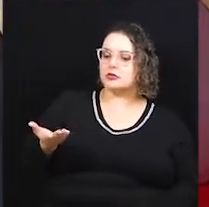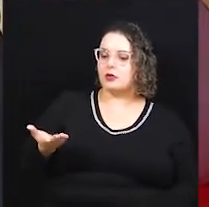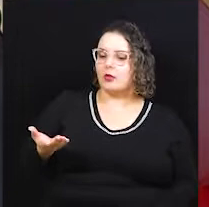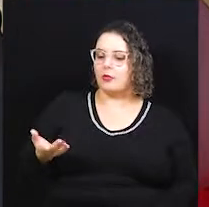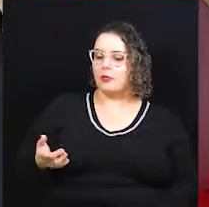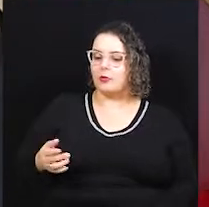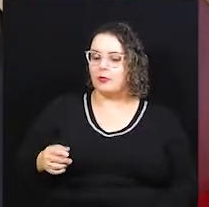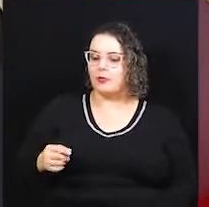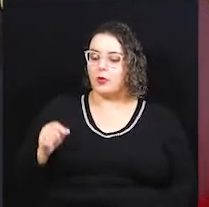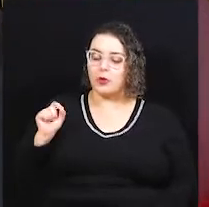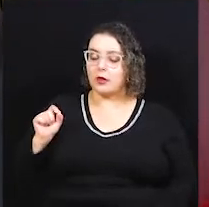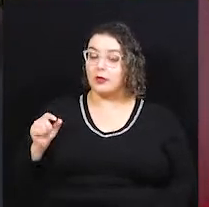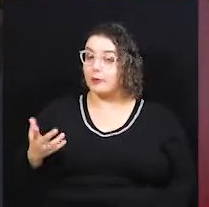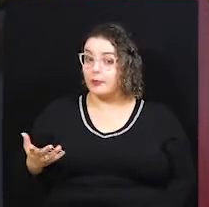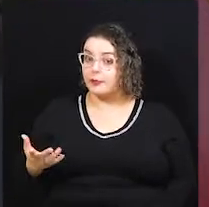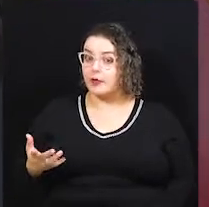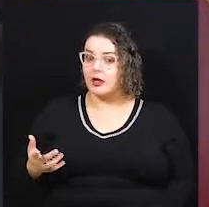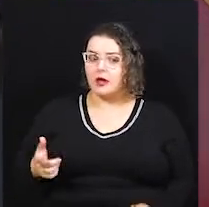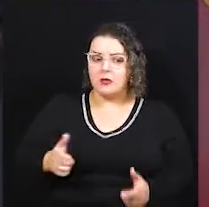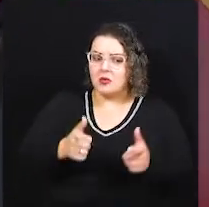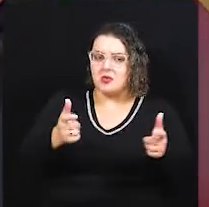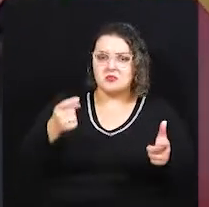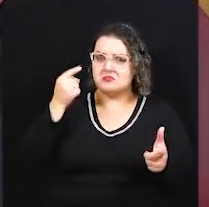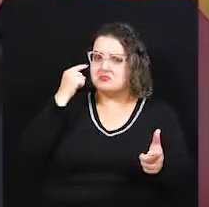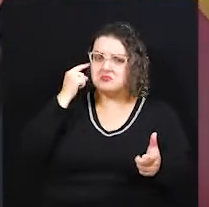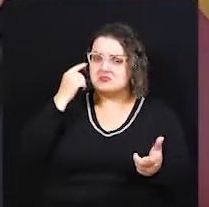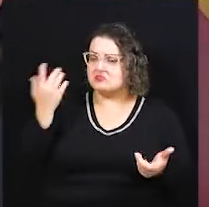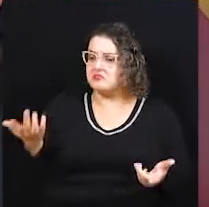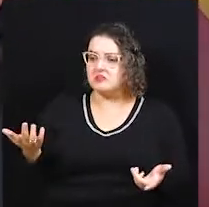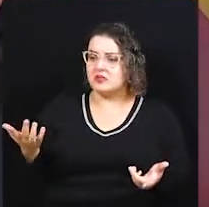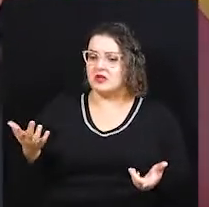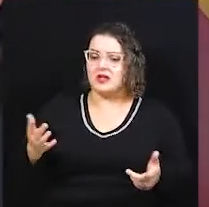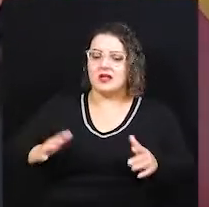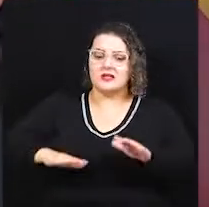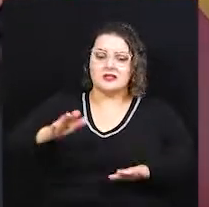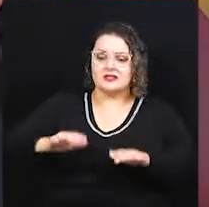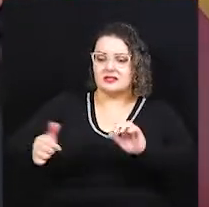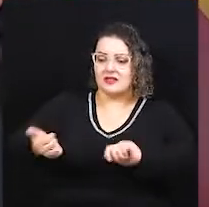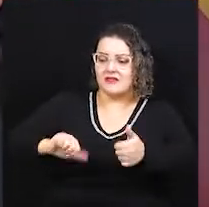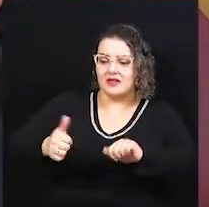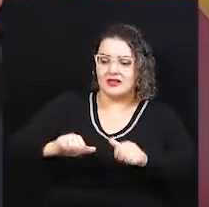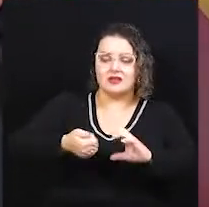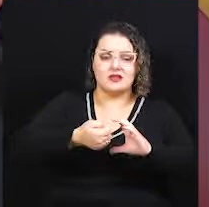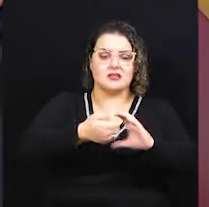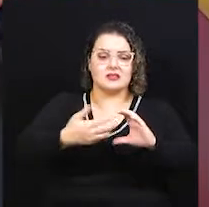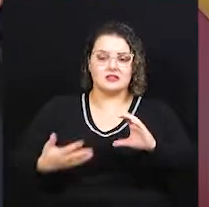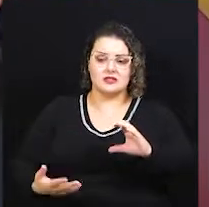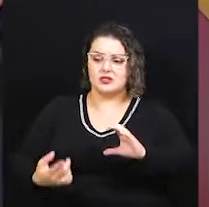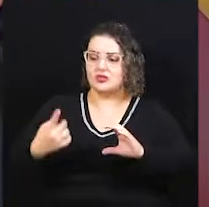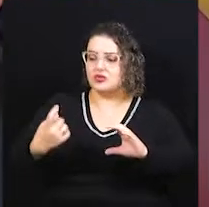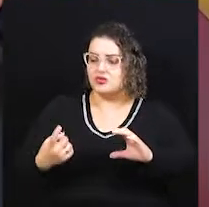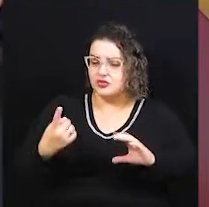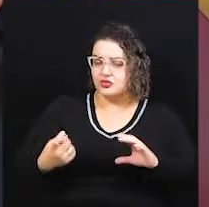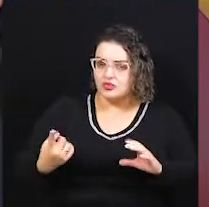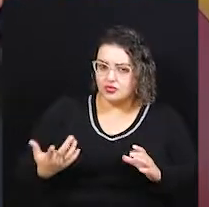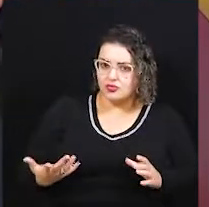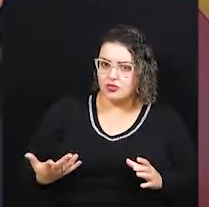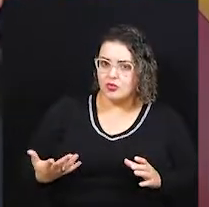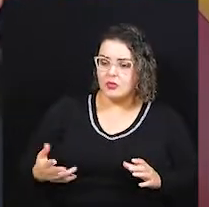É que muita gente não pensa nisso, né? Às vezes você avalia as características de uma